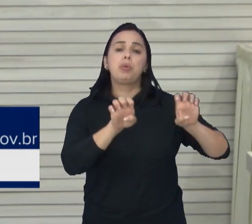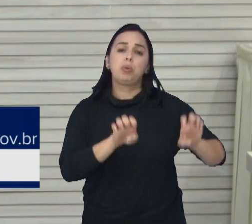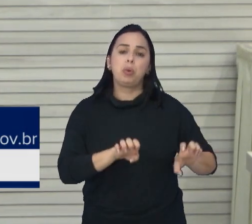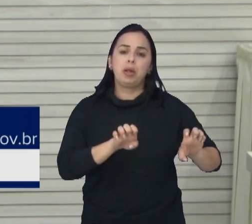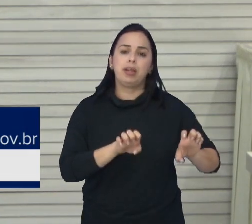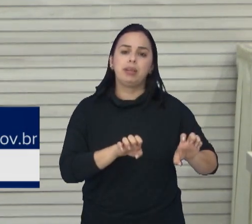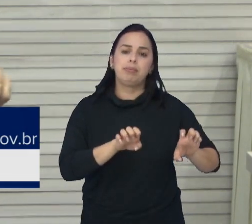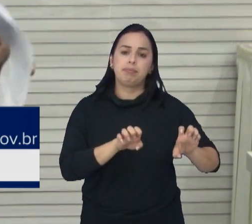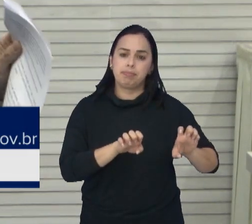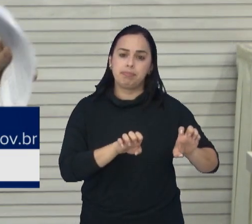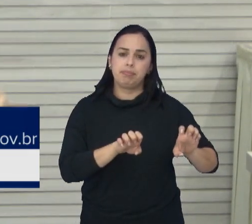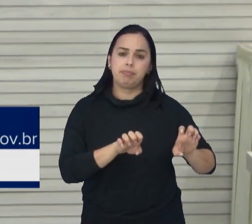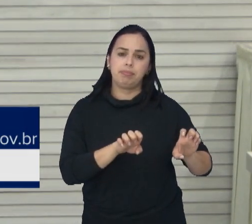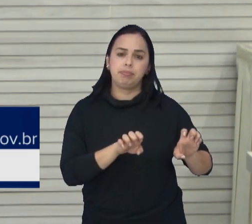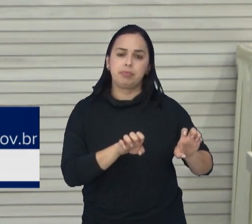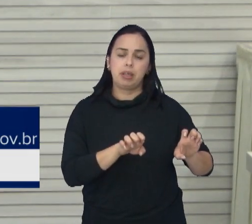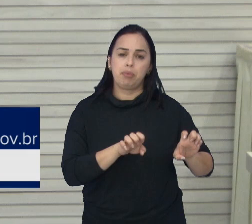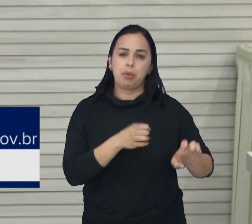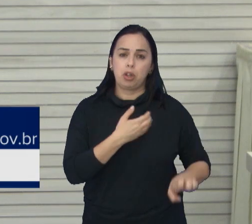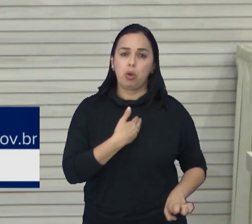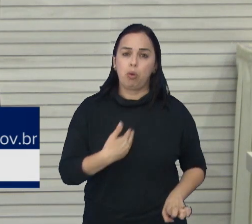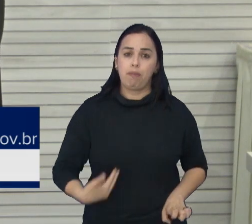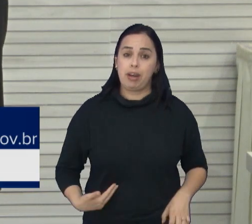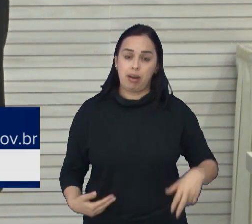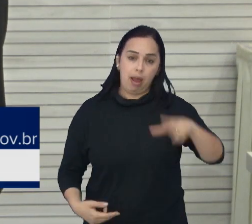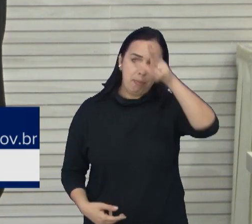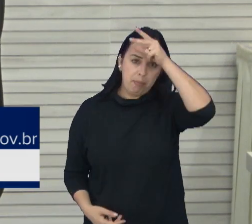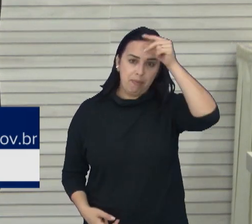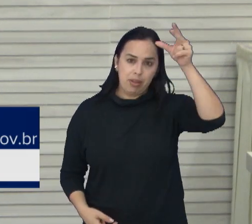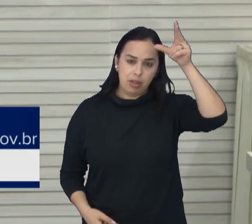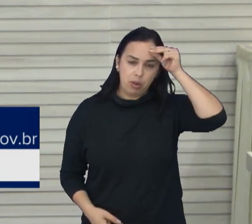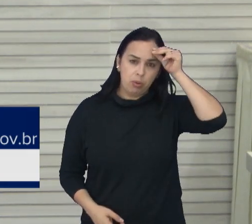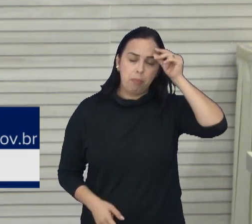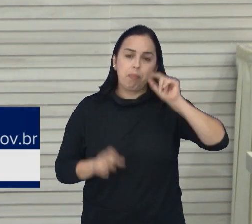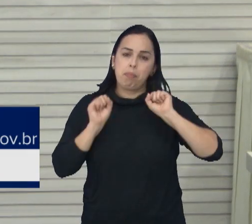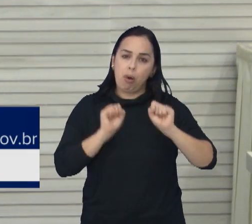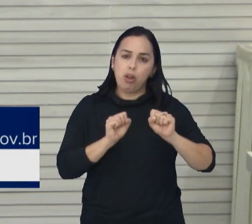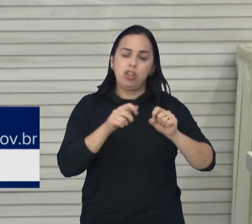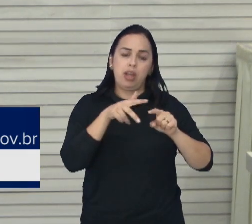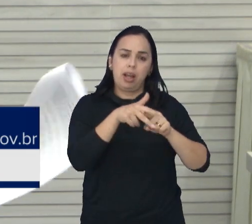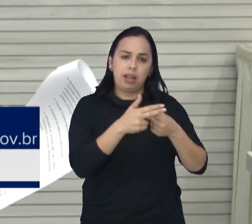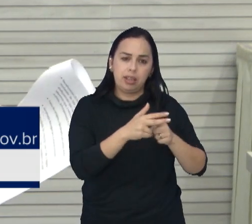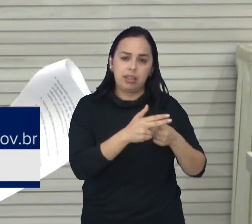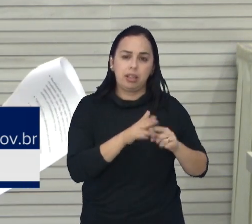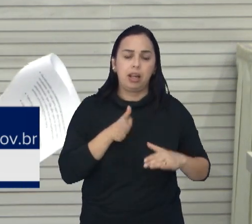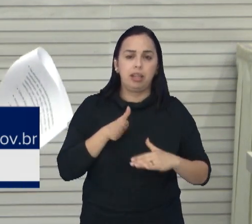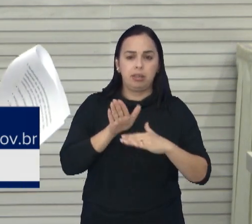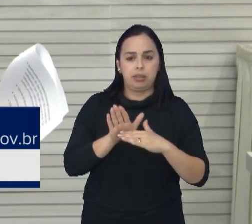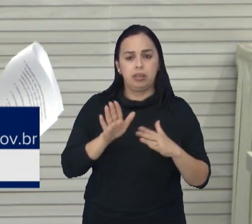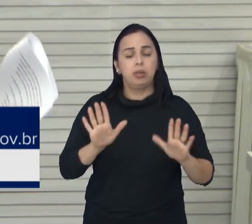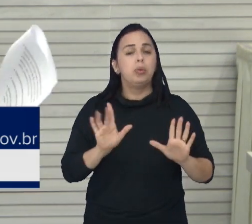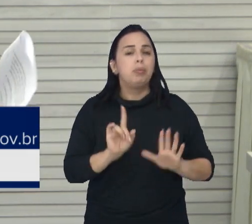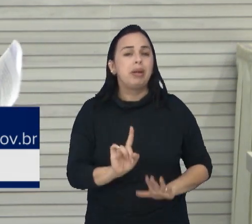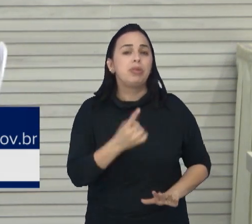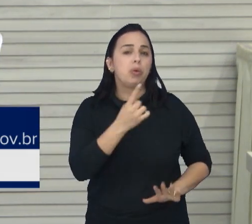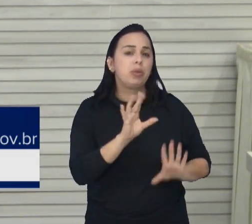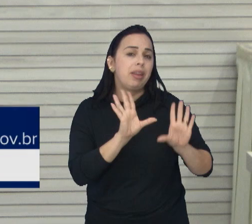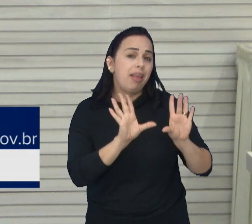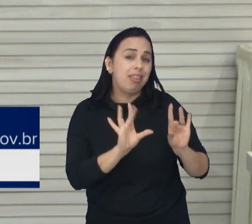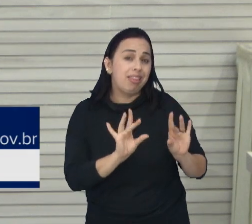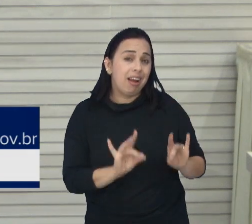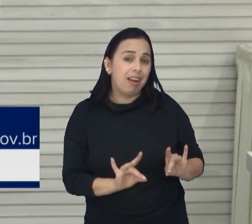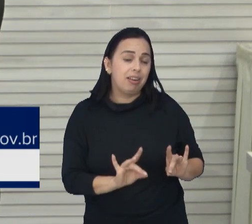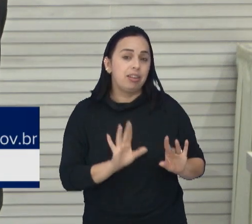para fazer com que o governo municipal possa corrigir todas essas falhas. Aqui, um detalhe, né? São problemas